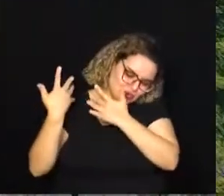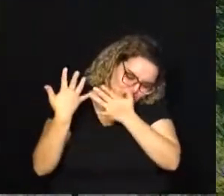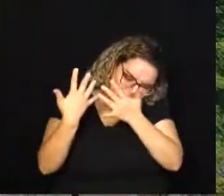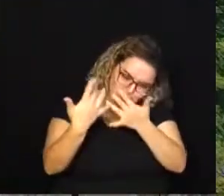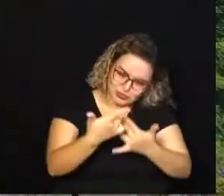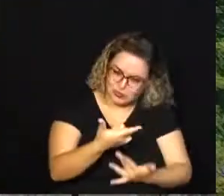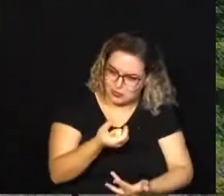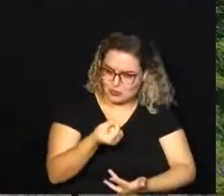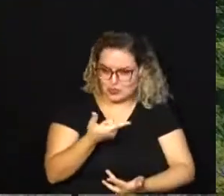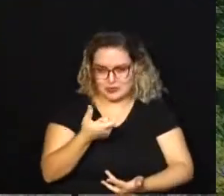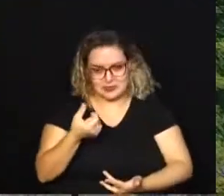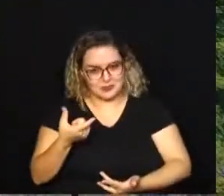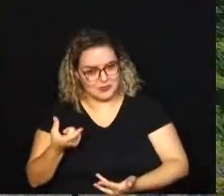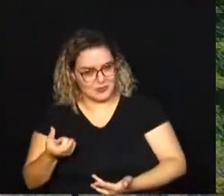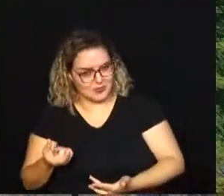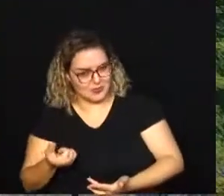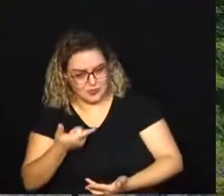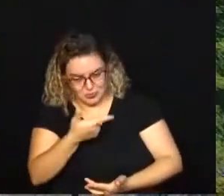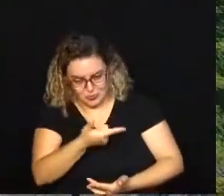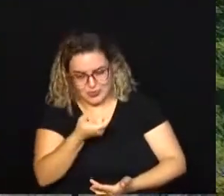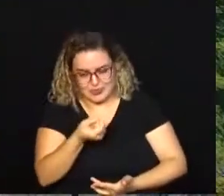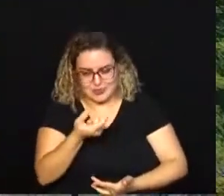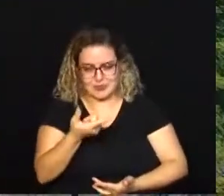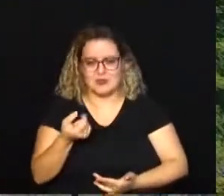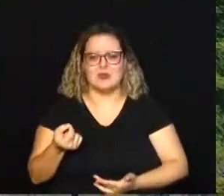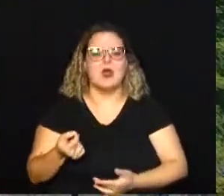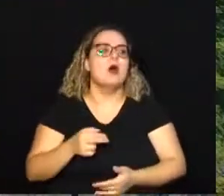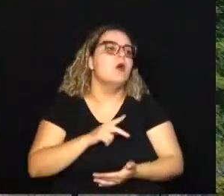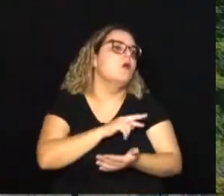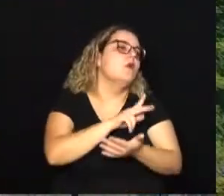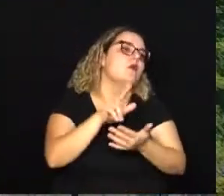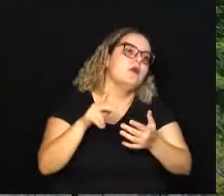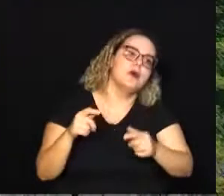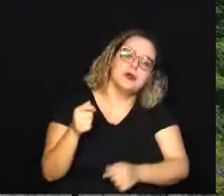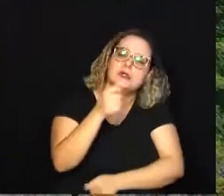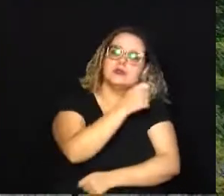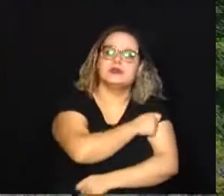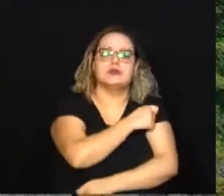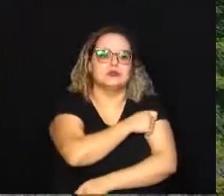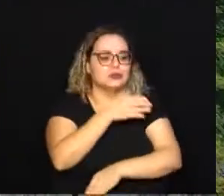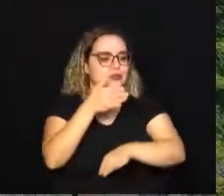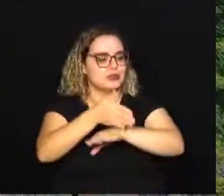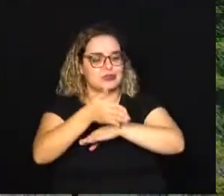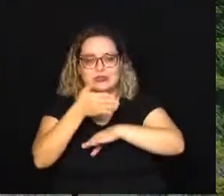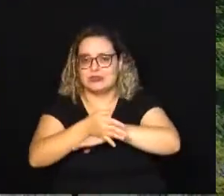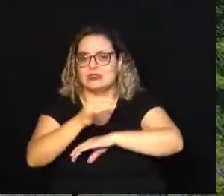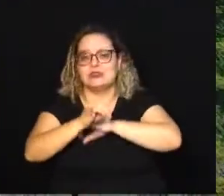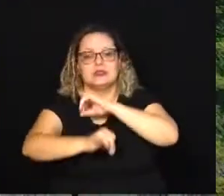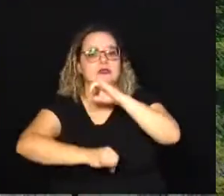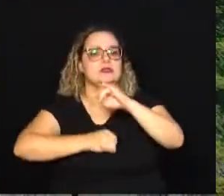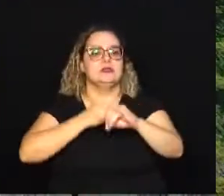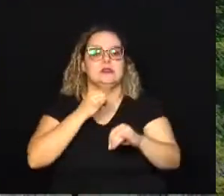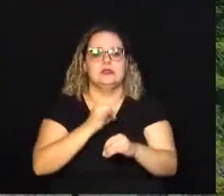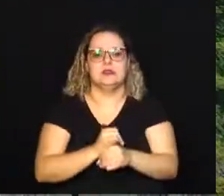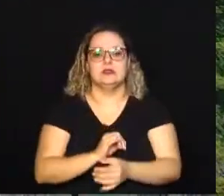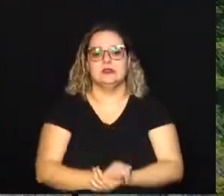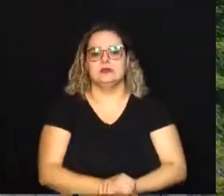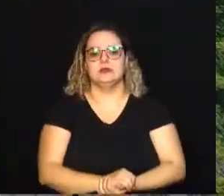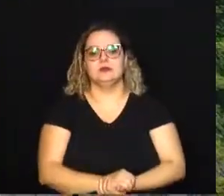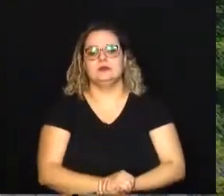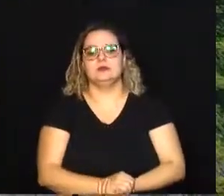inteiro. Vários alunos tinham dificuldade de acessar a internet, vários alunos, né? E fora que ele disse que